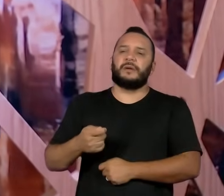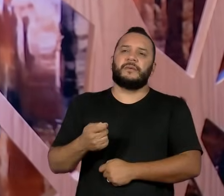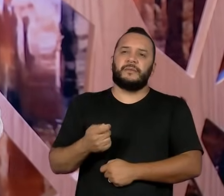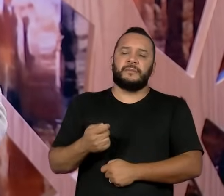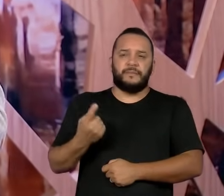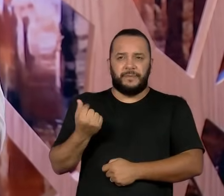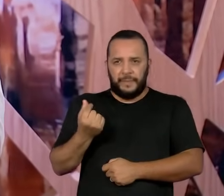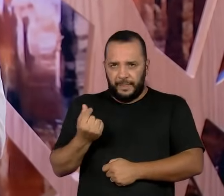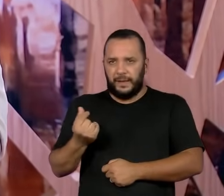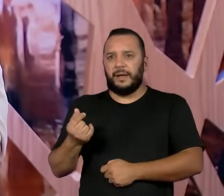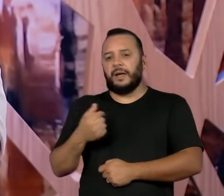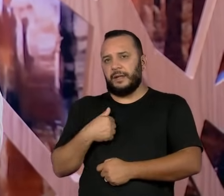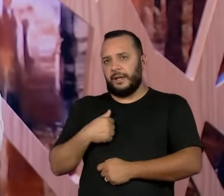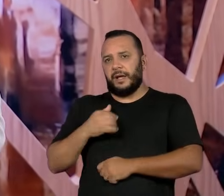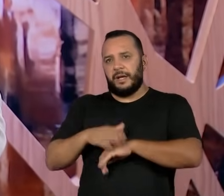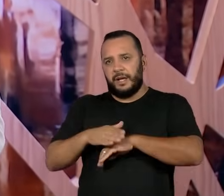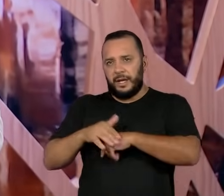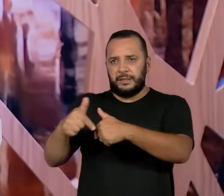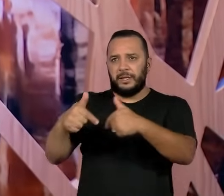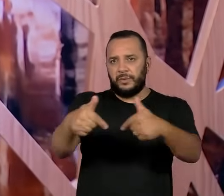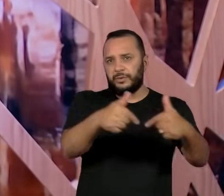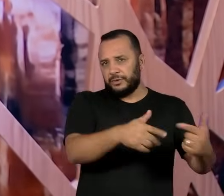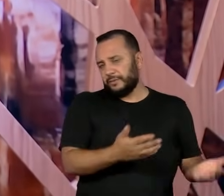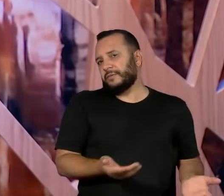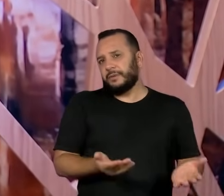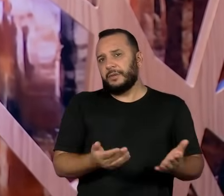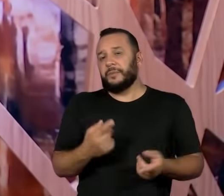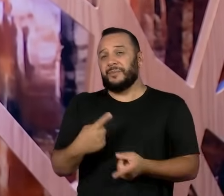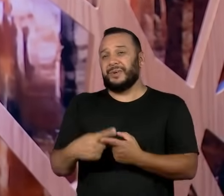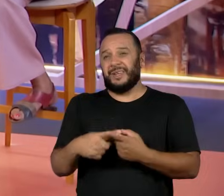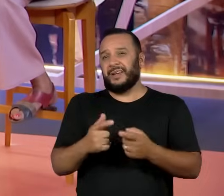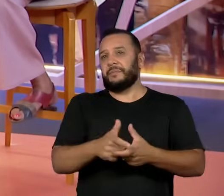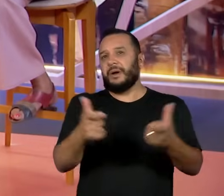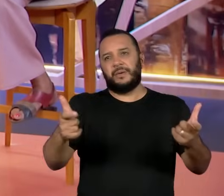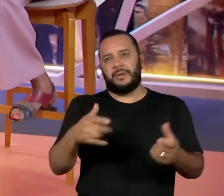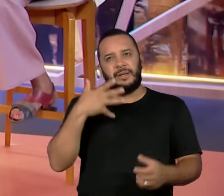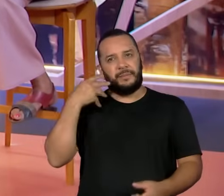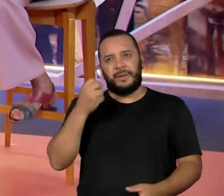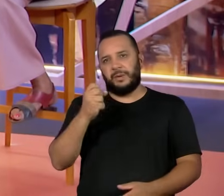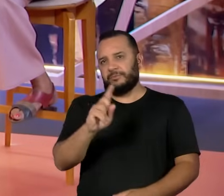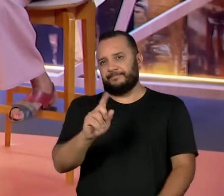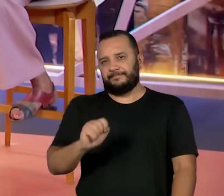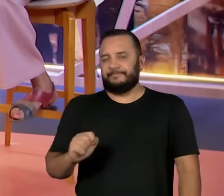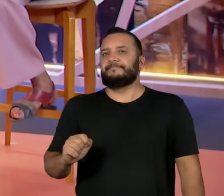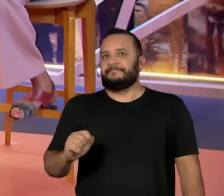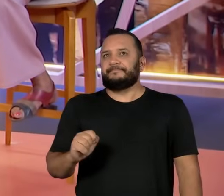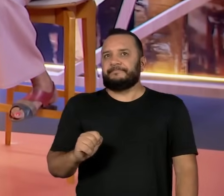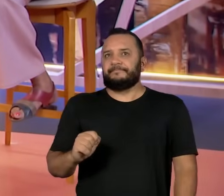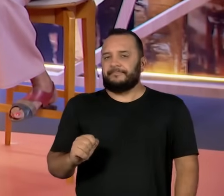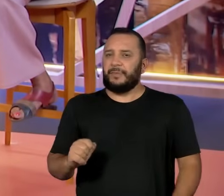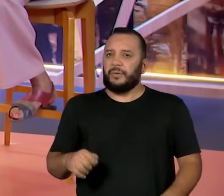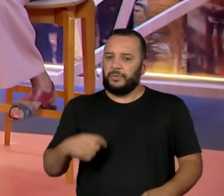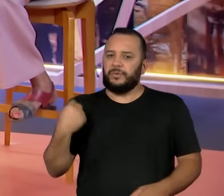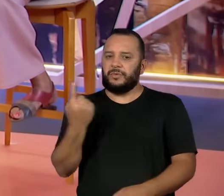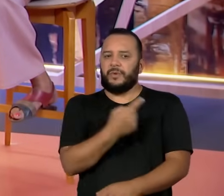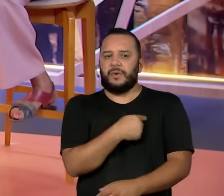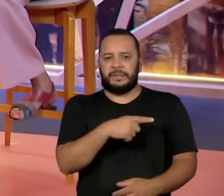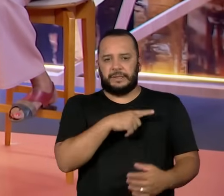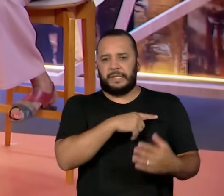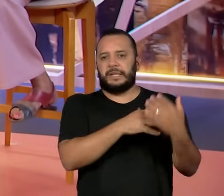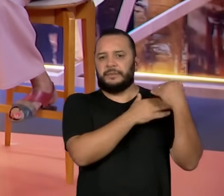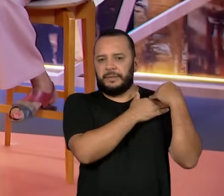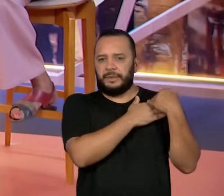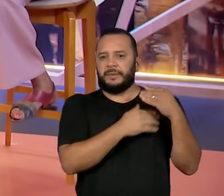dos processos, para justamente furar essa bolha da hegemonia, né? Então, a Nicho 54 tem esse papel